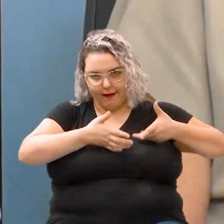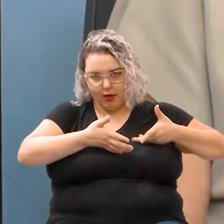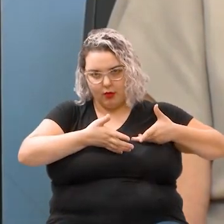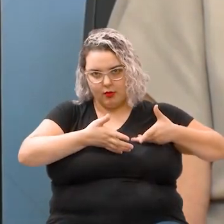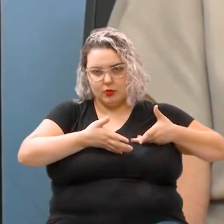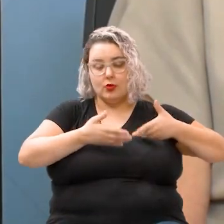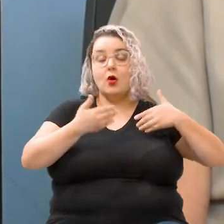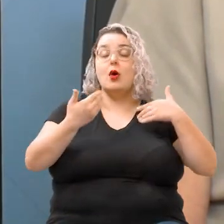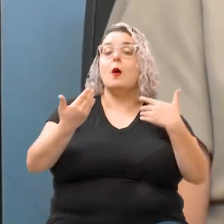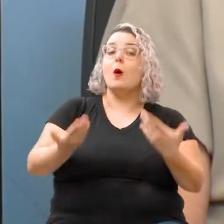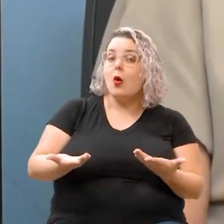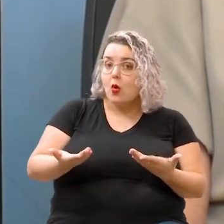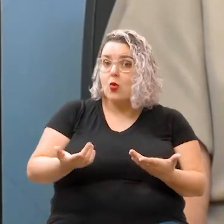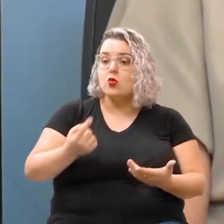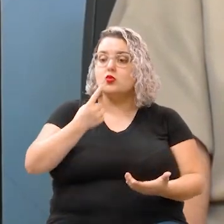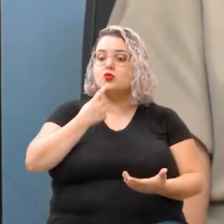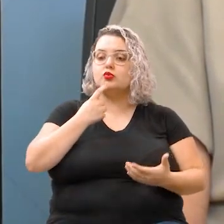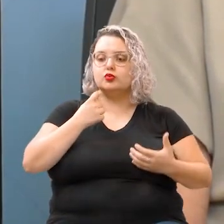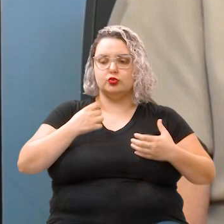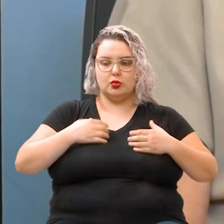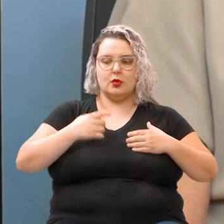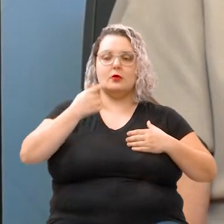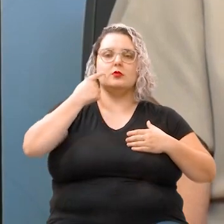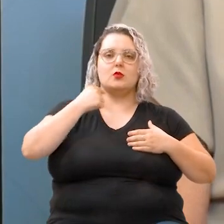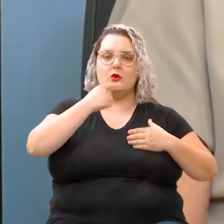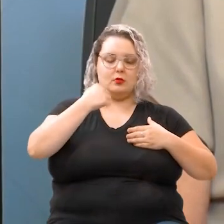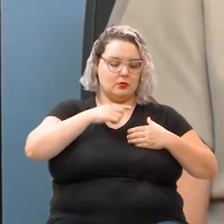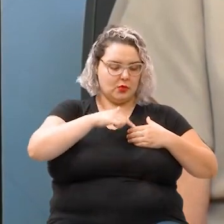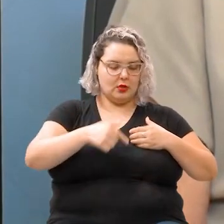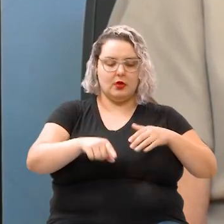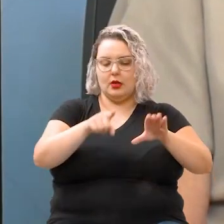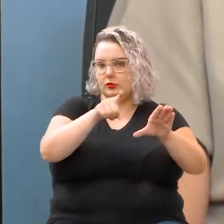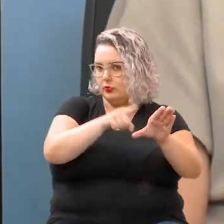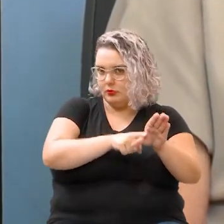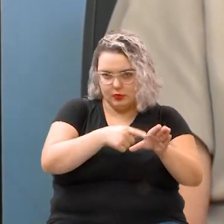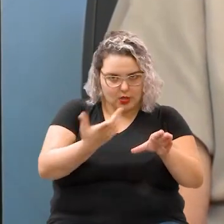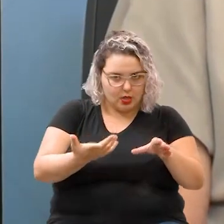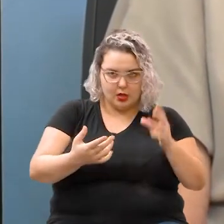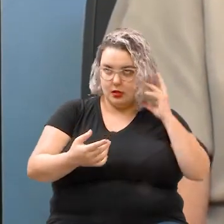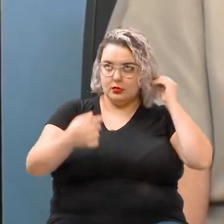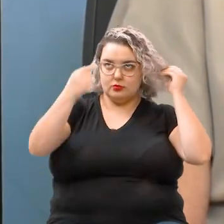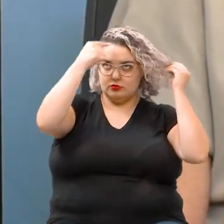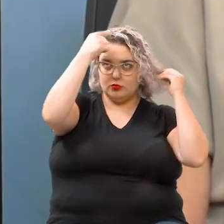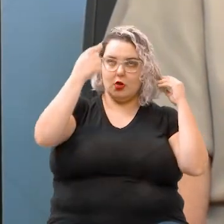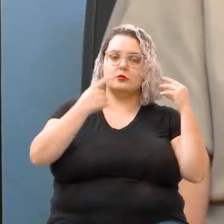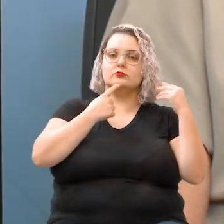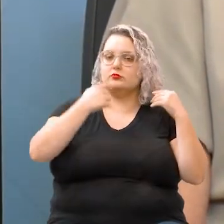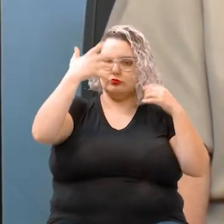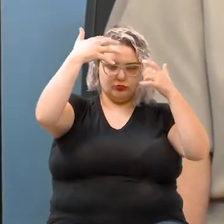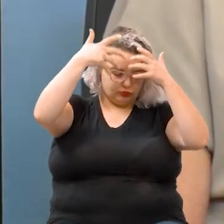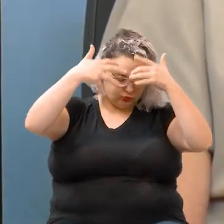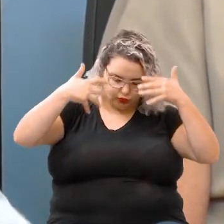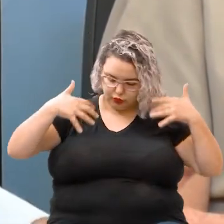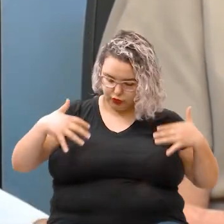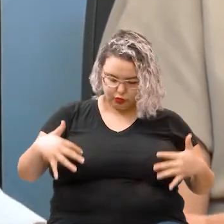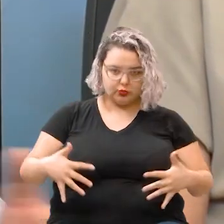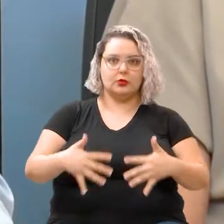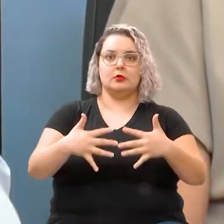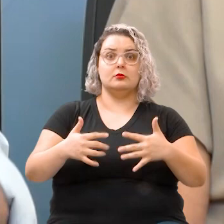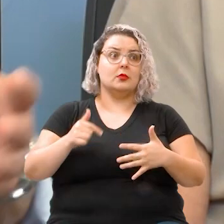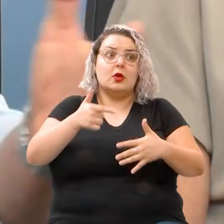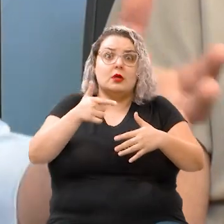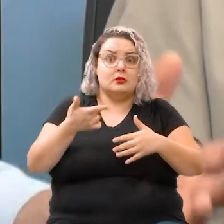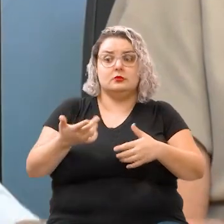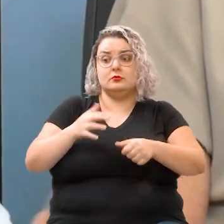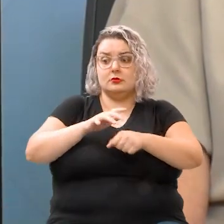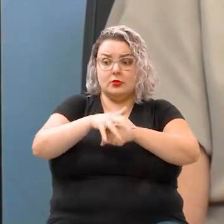né? O mesmo sangue que passa na boca passa no dedão do pé, no couro cabeludo, na orelha, enfim. E não causa